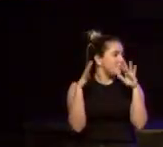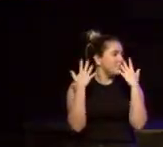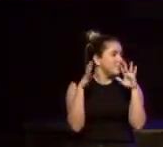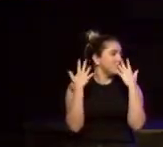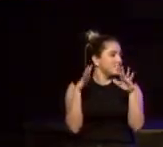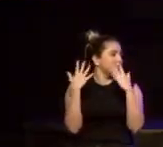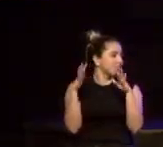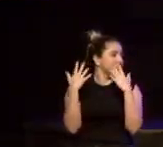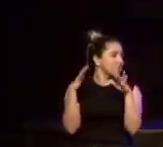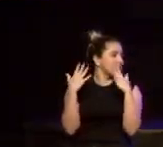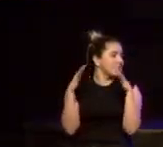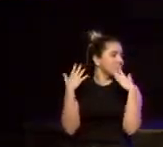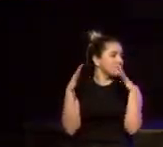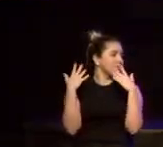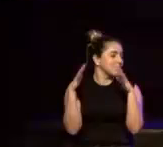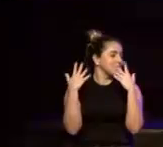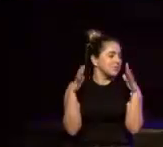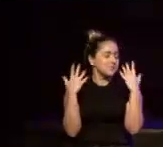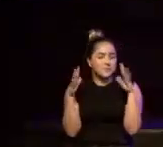Amém.